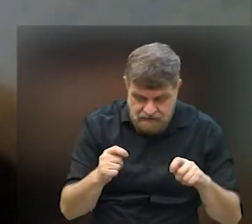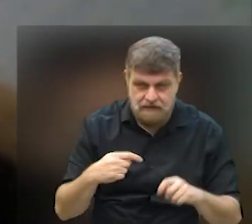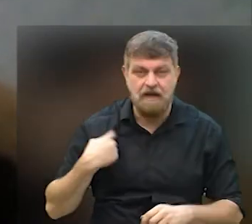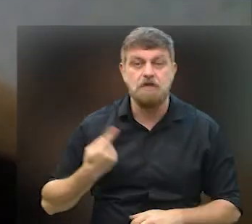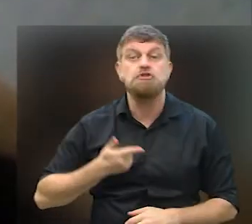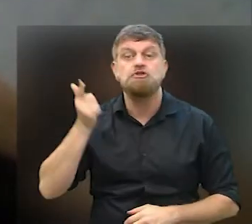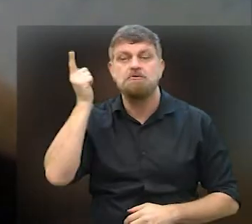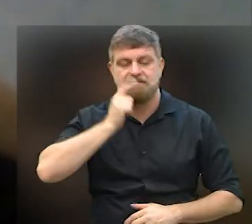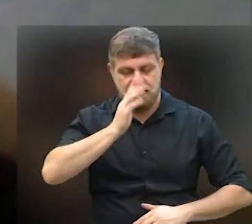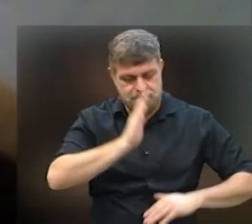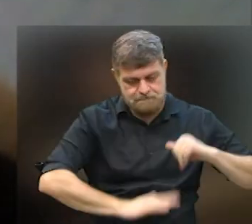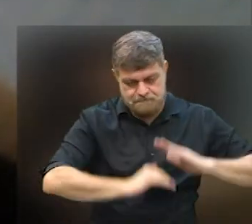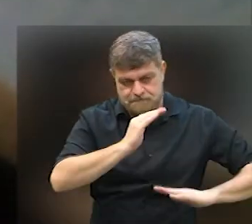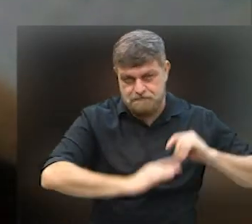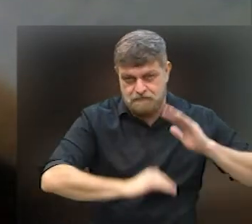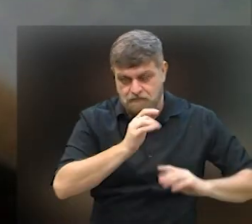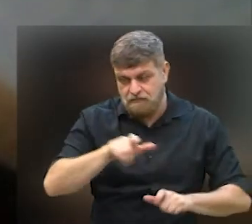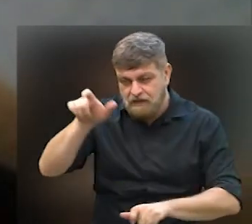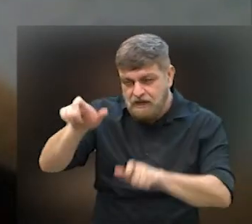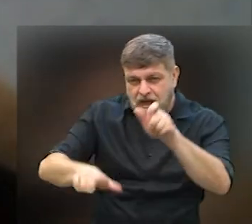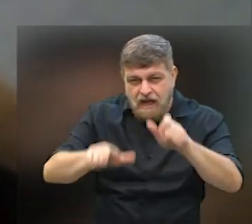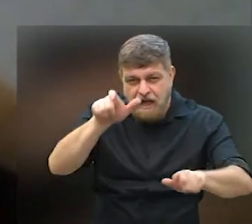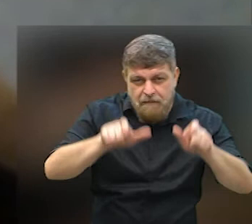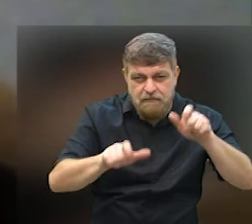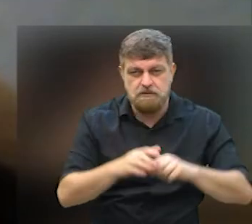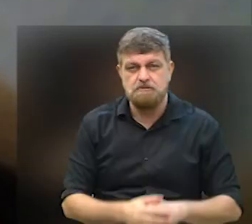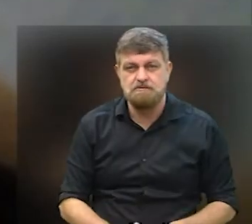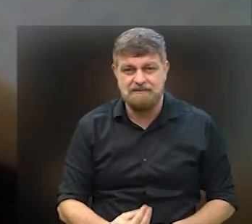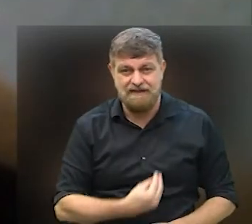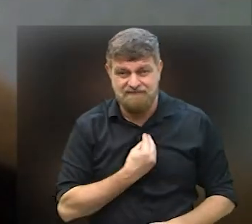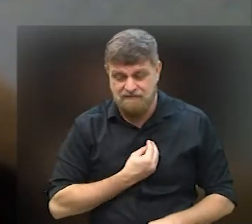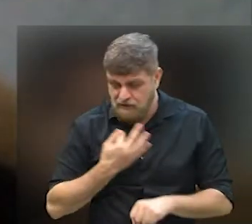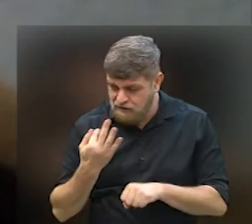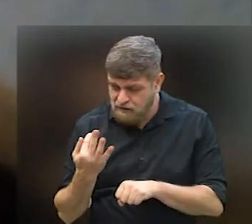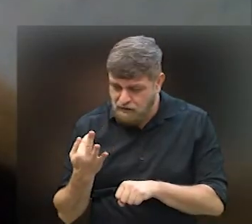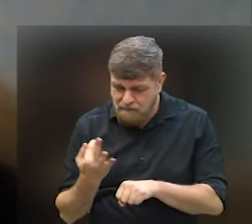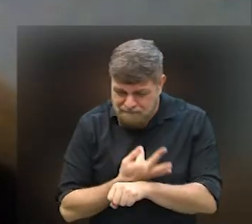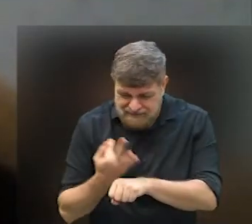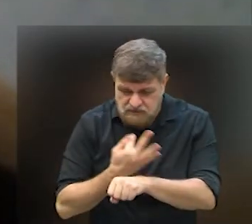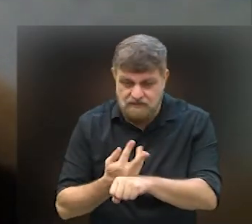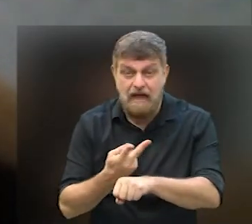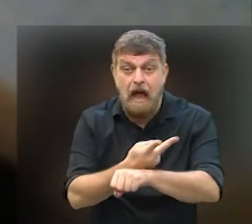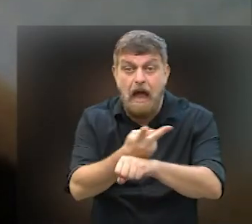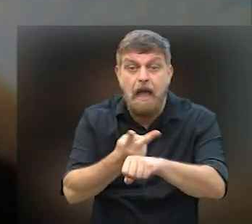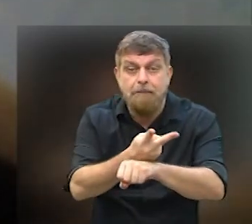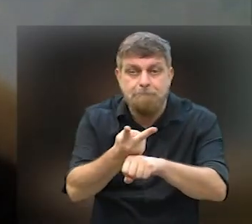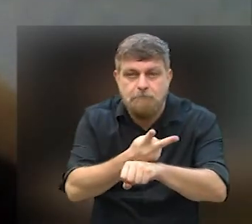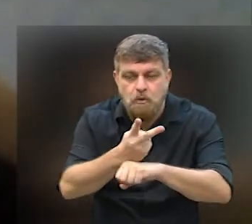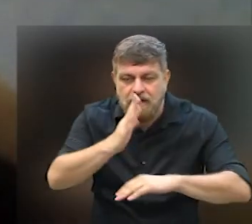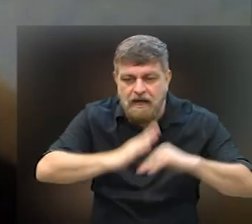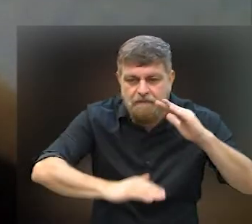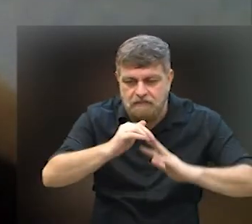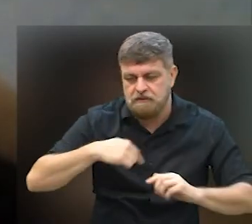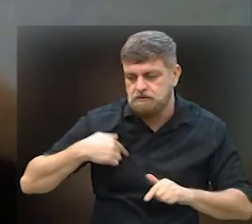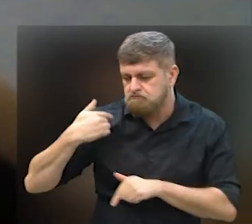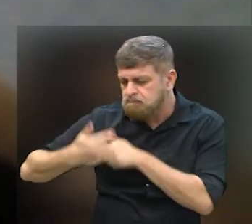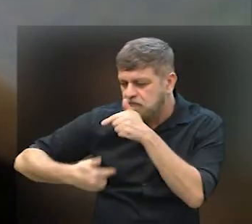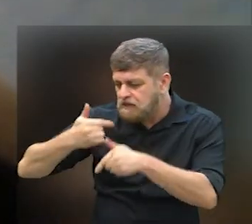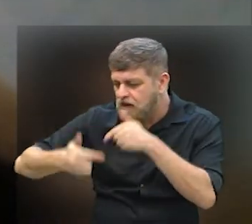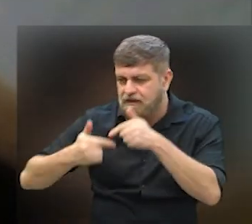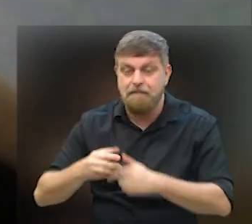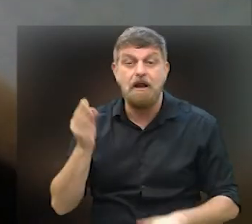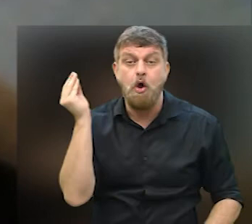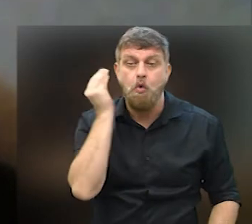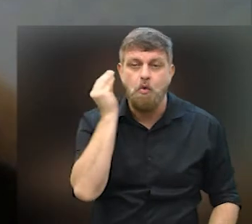gente também pode realizar. As pessoas, independente das circunstâncias que vivem, buscassem as realizações e que, se for necessário, a gente trabalhar para